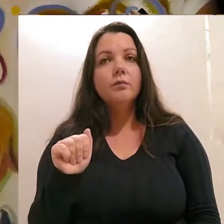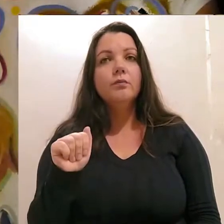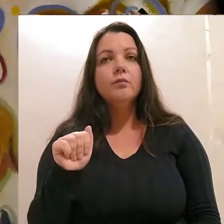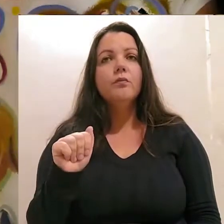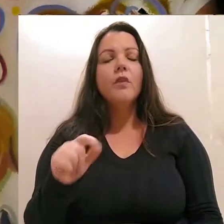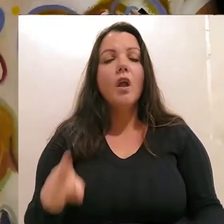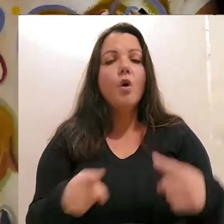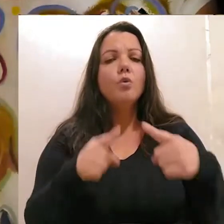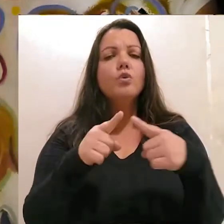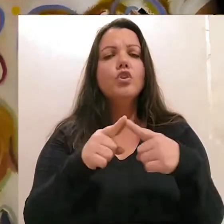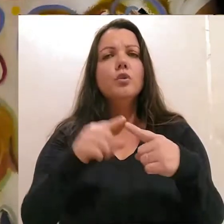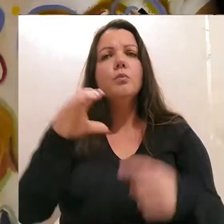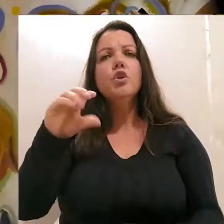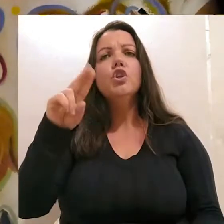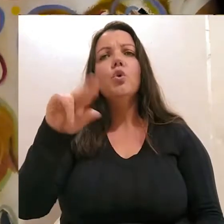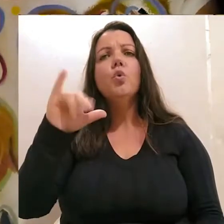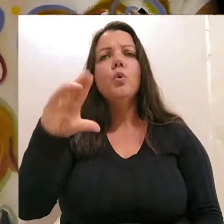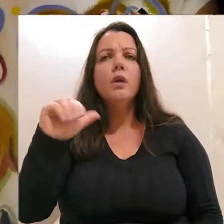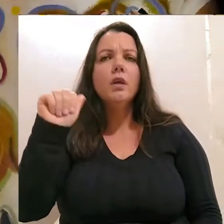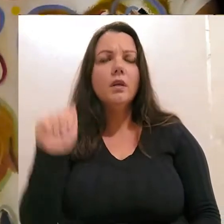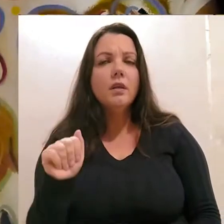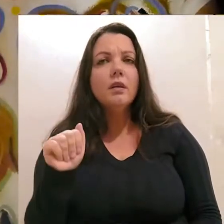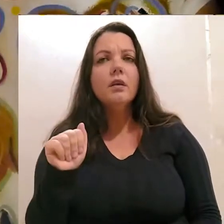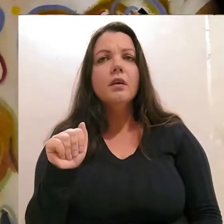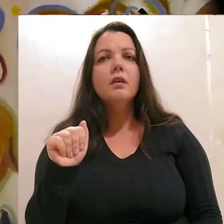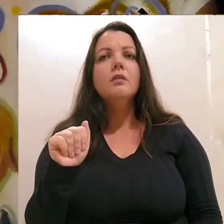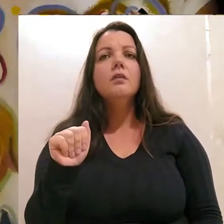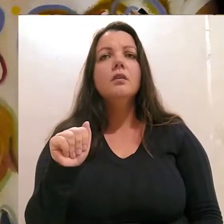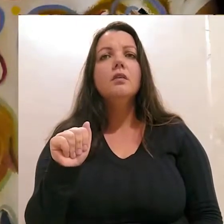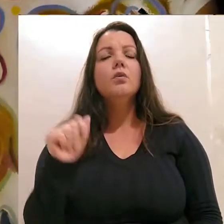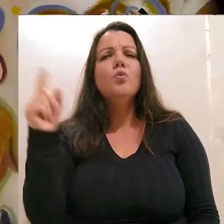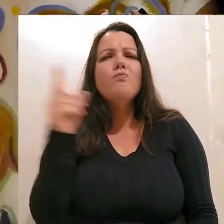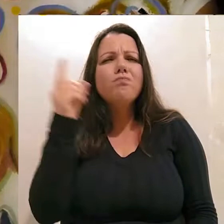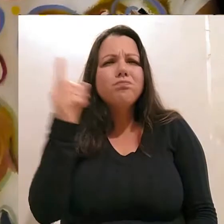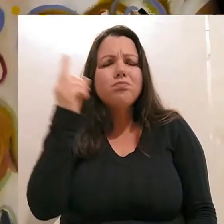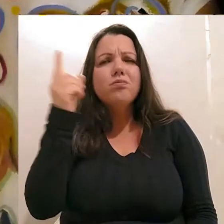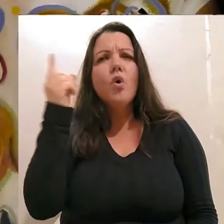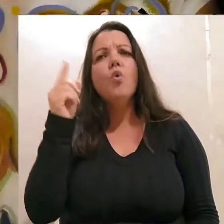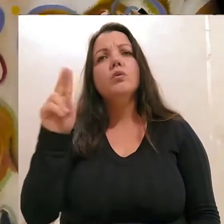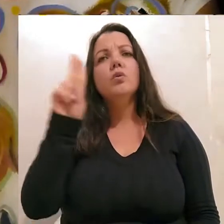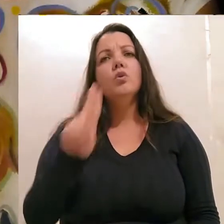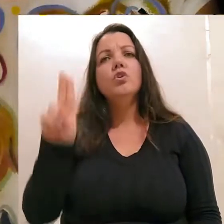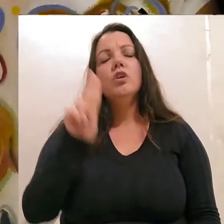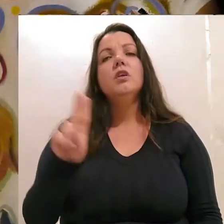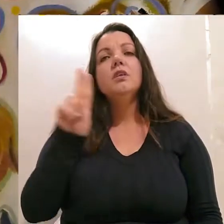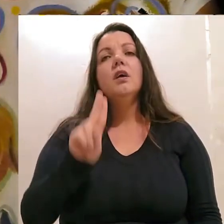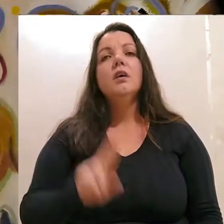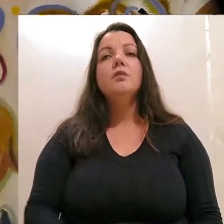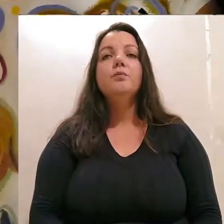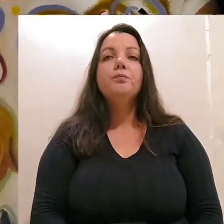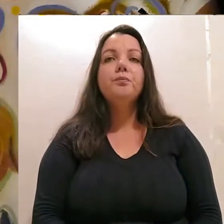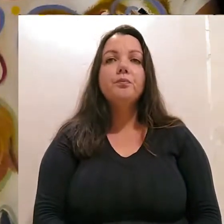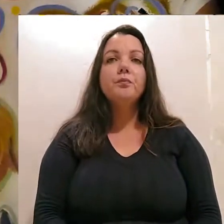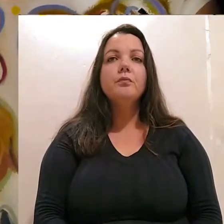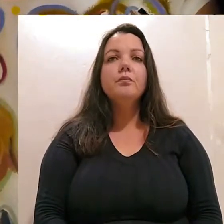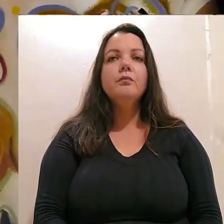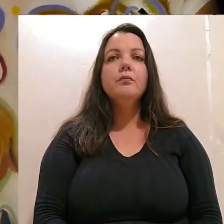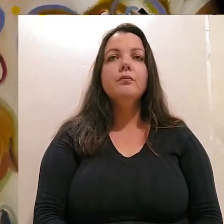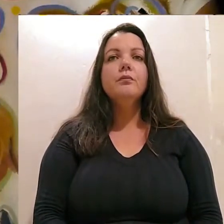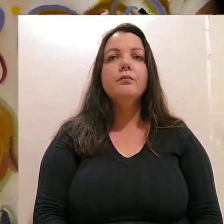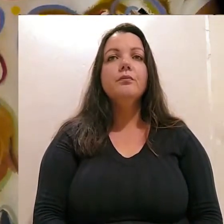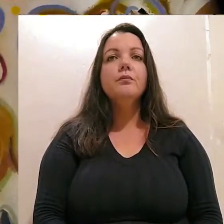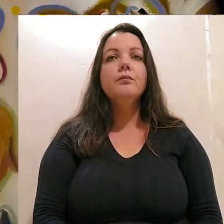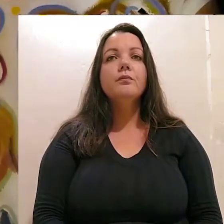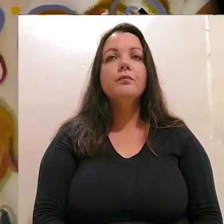que é uma espécie de cuíca porém com som mais grave é um instrumento raro de se encontrar em Folia né e